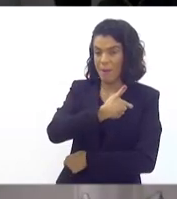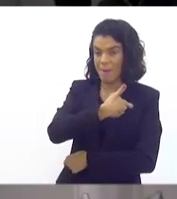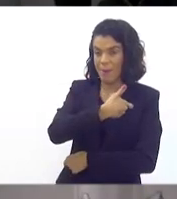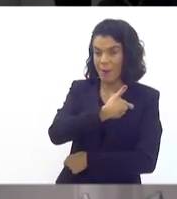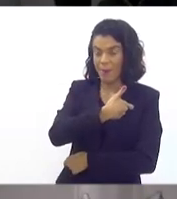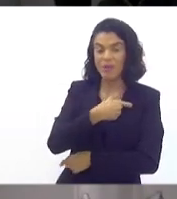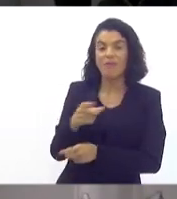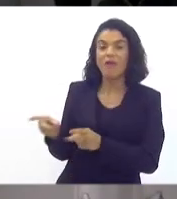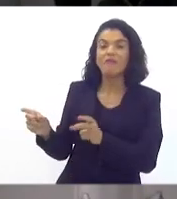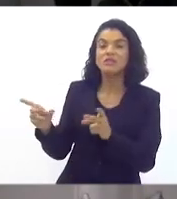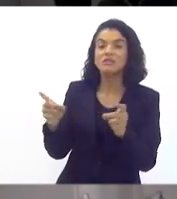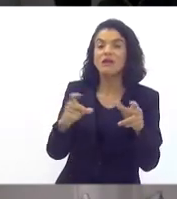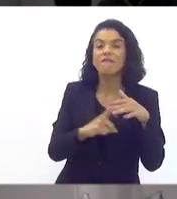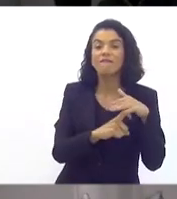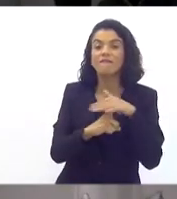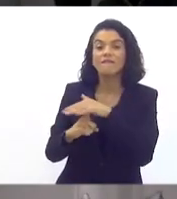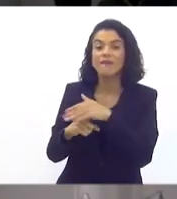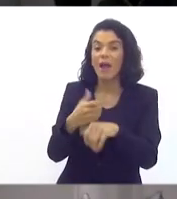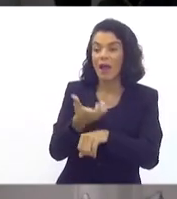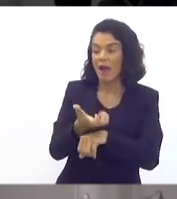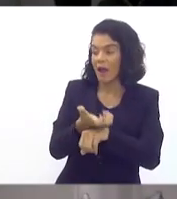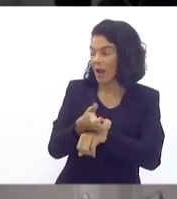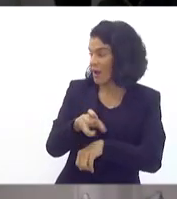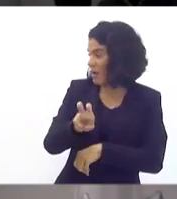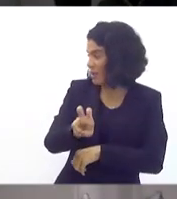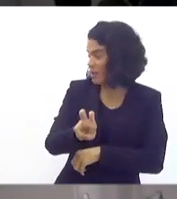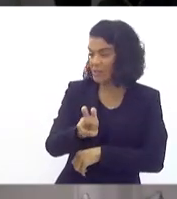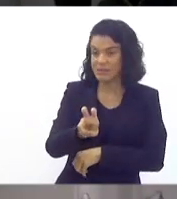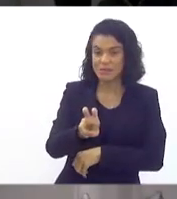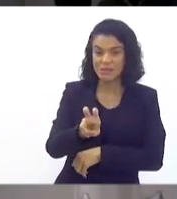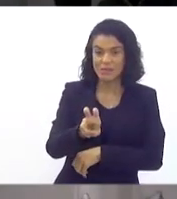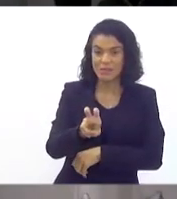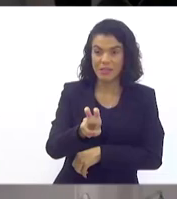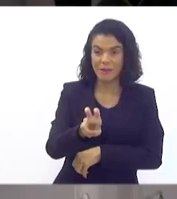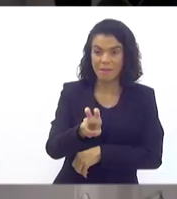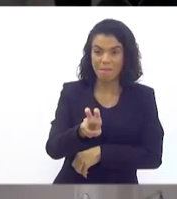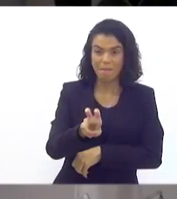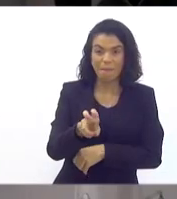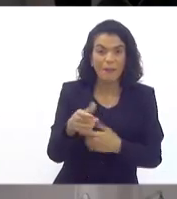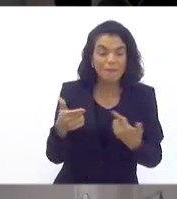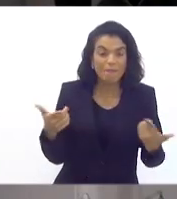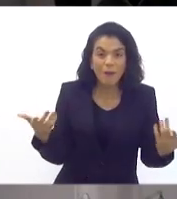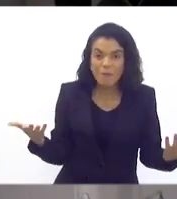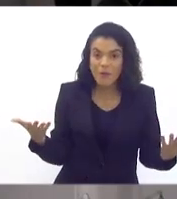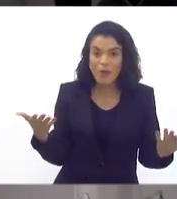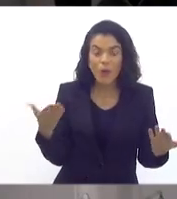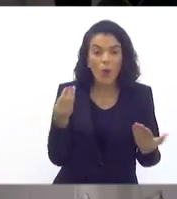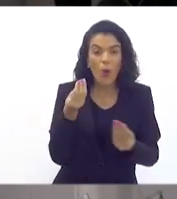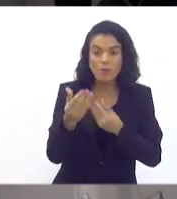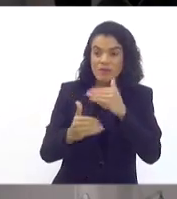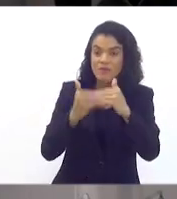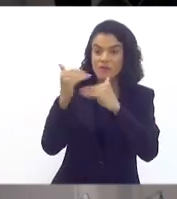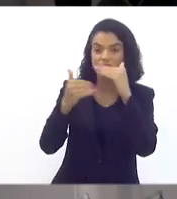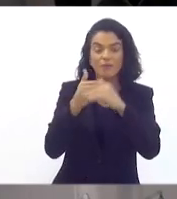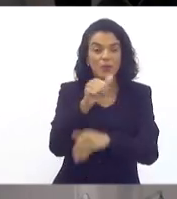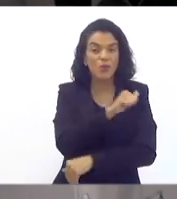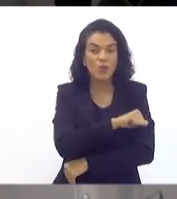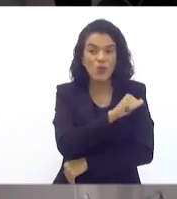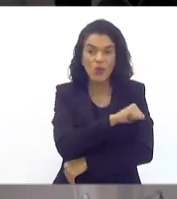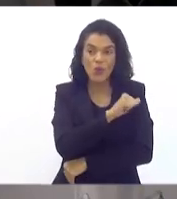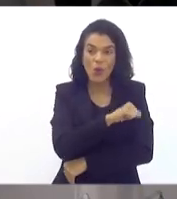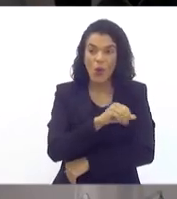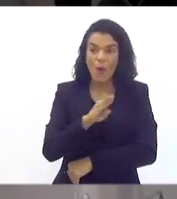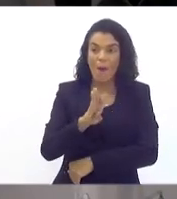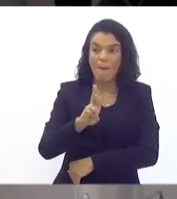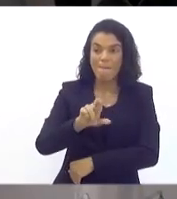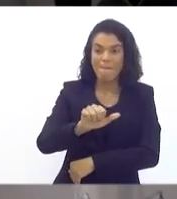acerto estava sendo vendido na feirinha da Praça 15 e não tem nada mais se embalo simbólico do desenvolvimento do Estado do Rio de Janeiro do que o balão